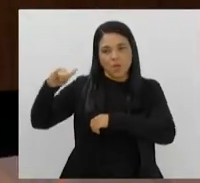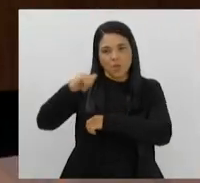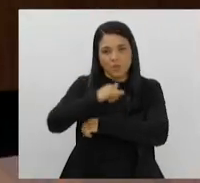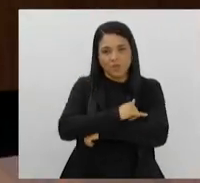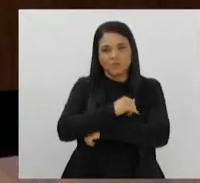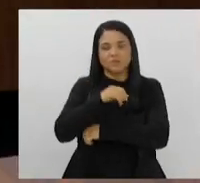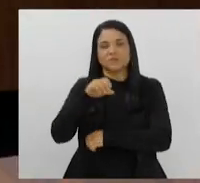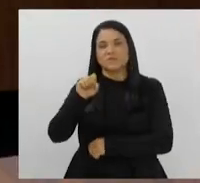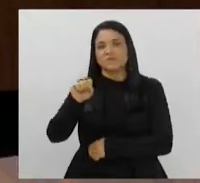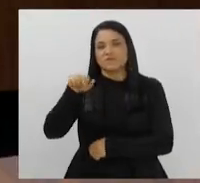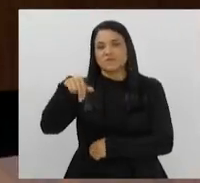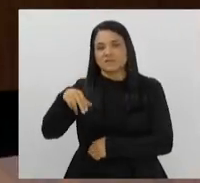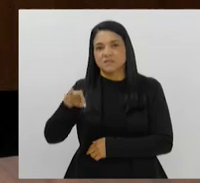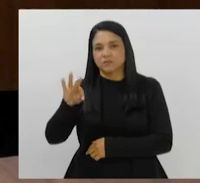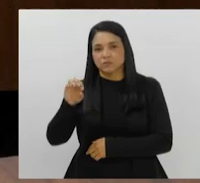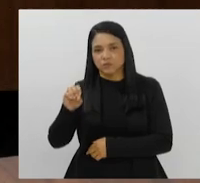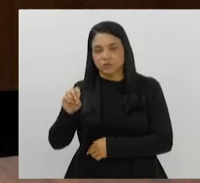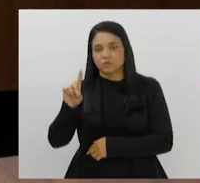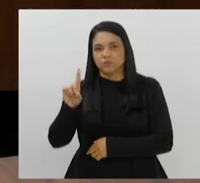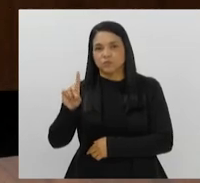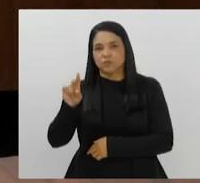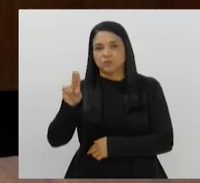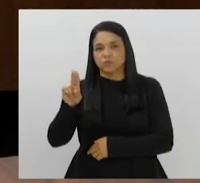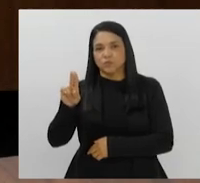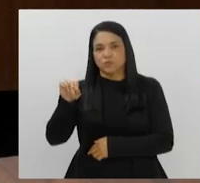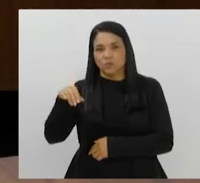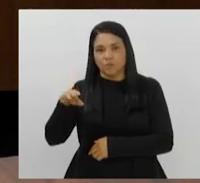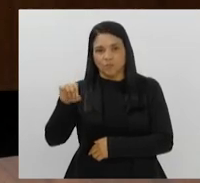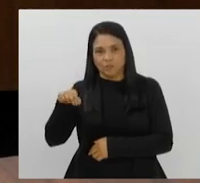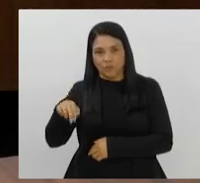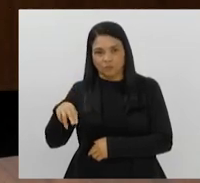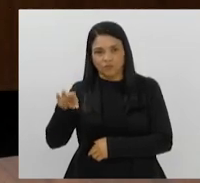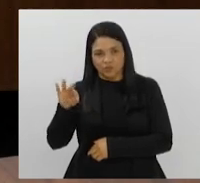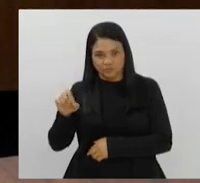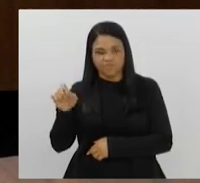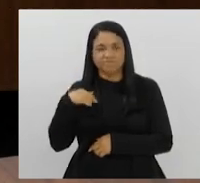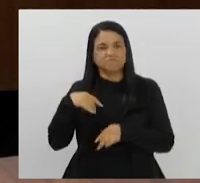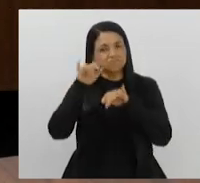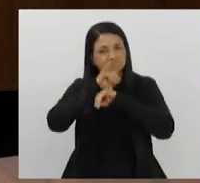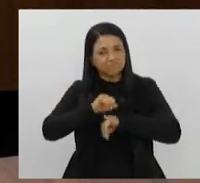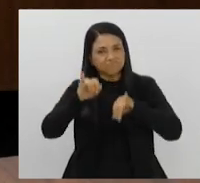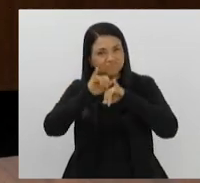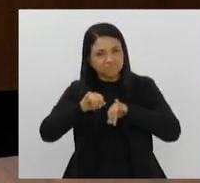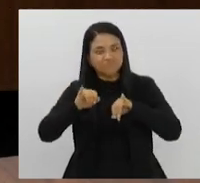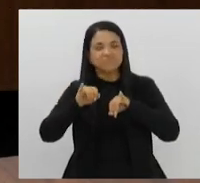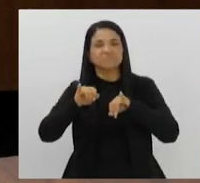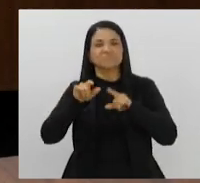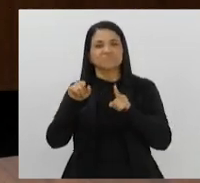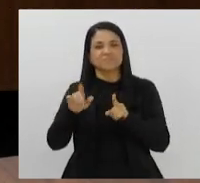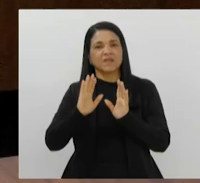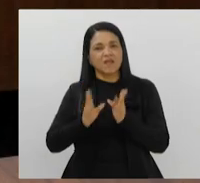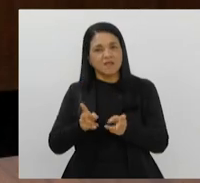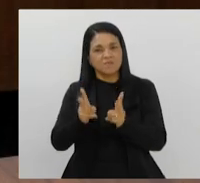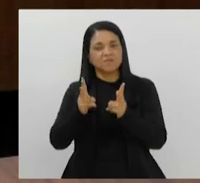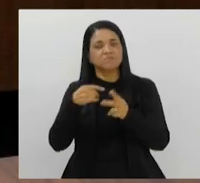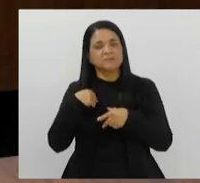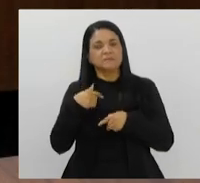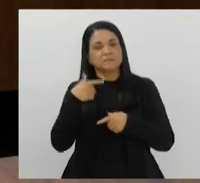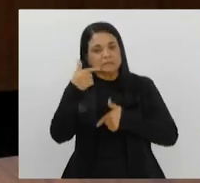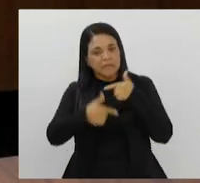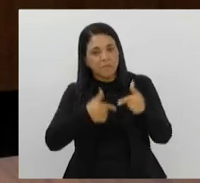Dumont. E, como vocês sabem, né, como é divulgado pela grande imprensa, a gente tem feito um trabalho de